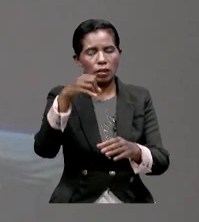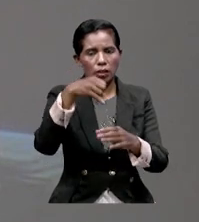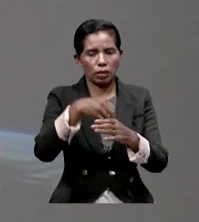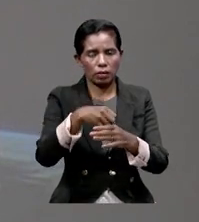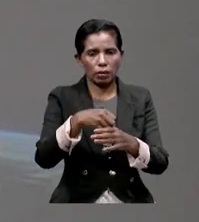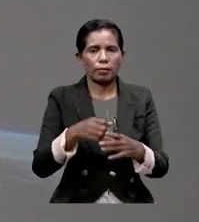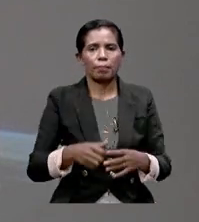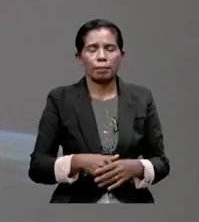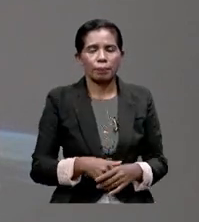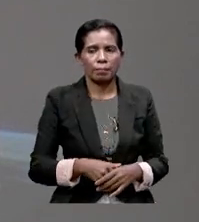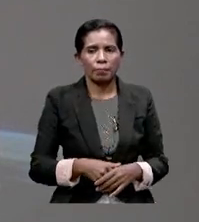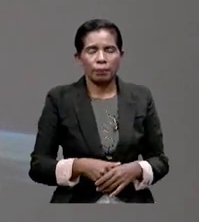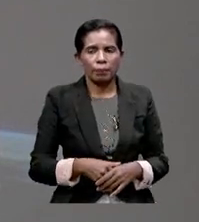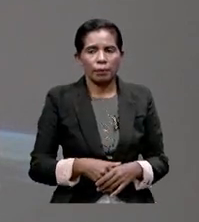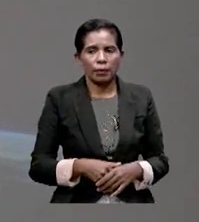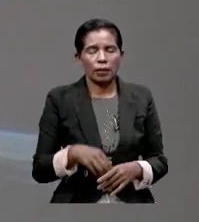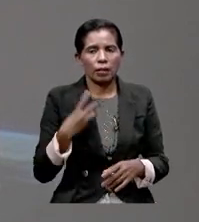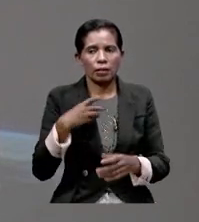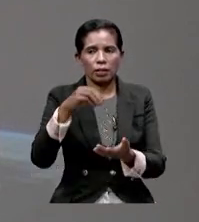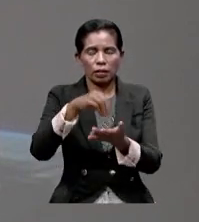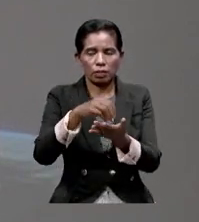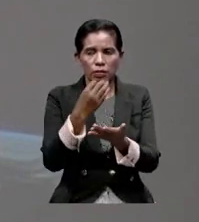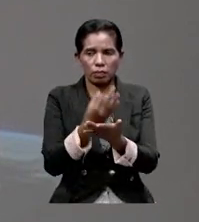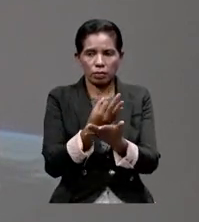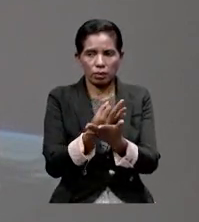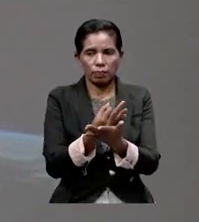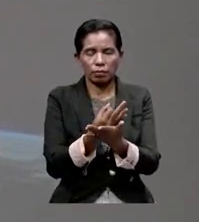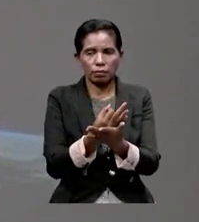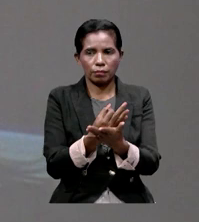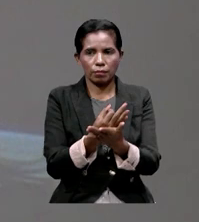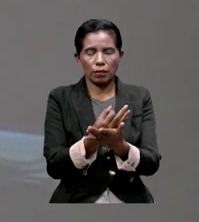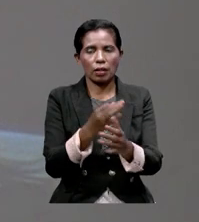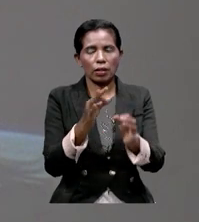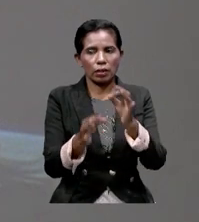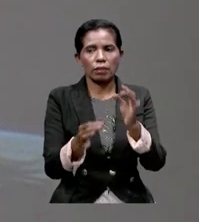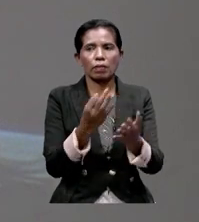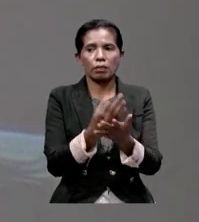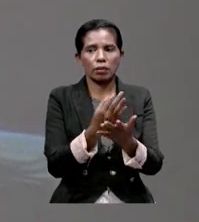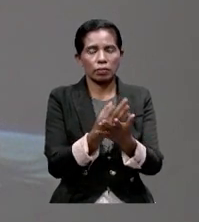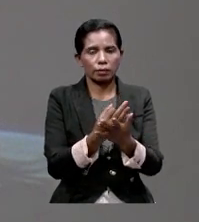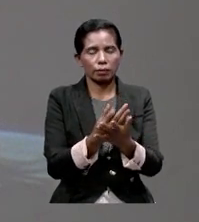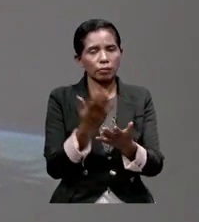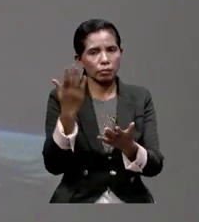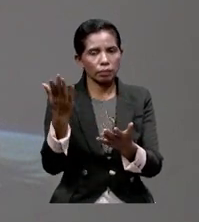que ita tava na osan parece que osan